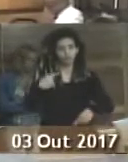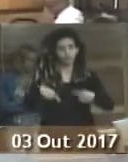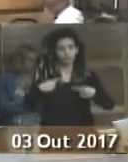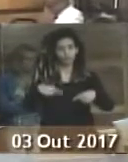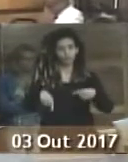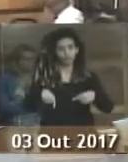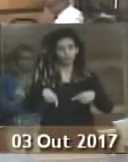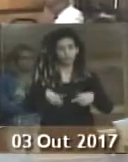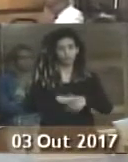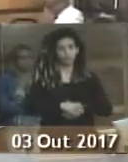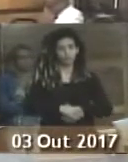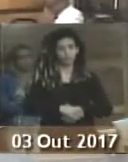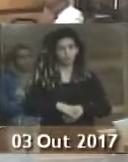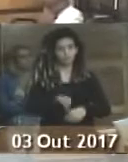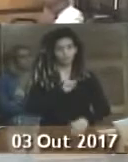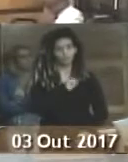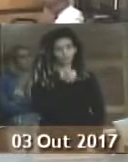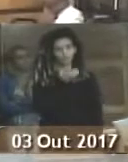Em primeira discussão, parecer número